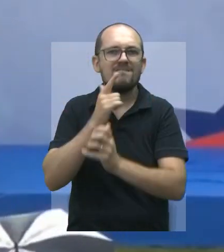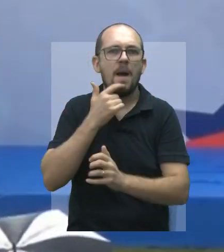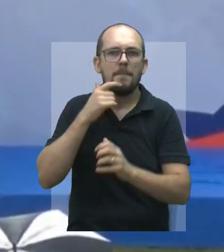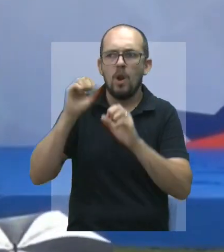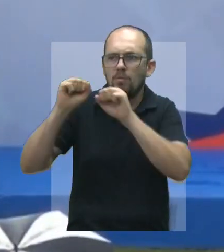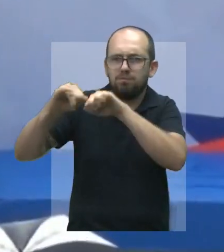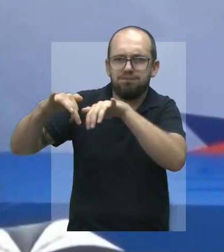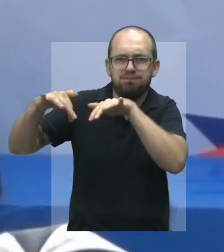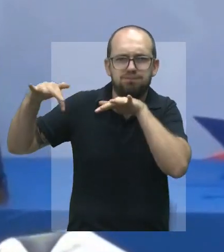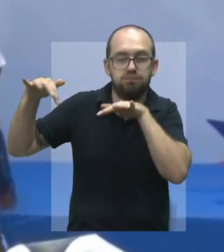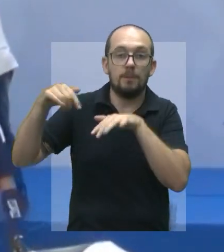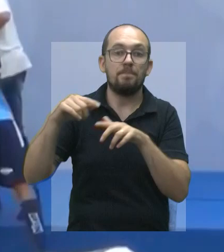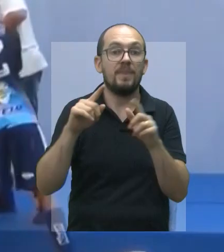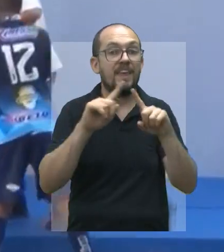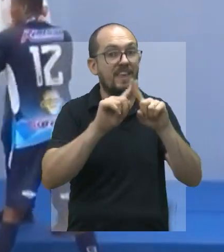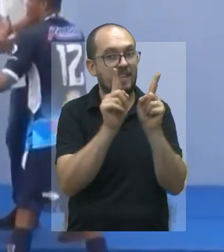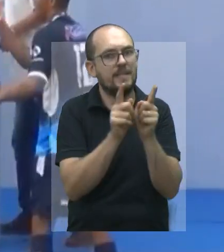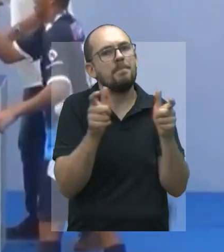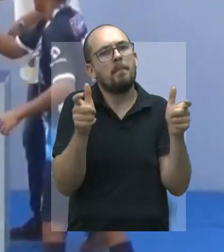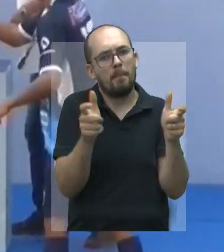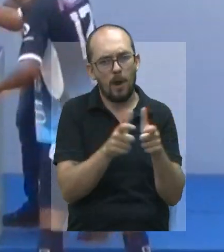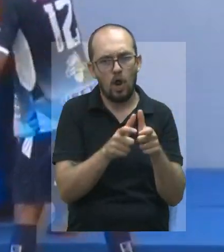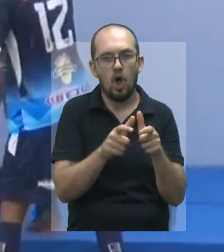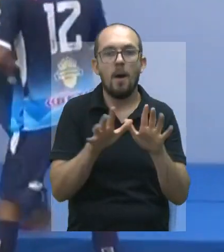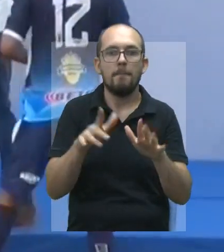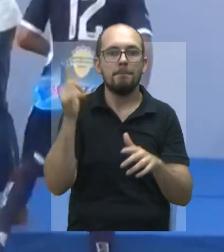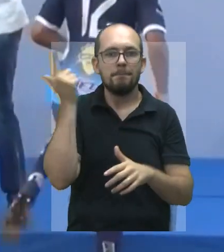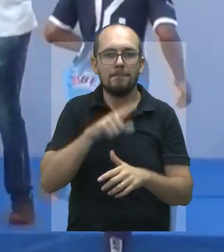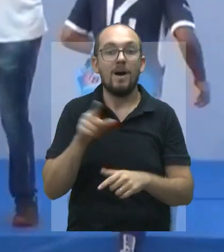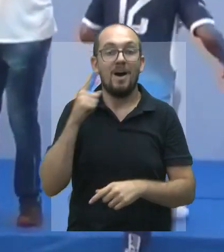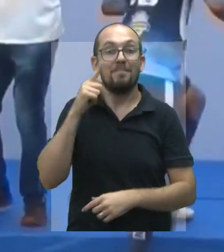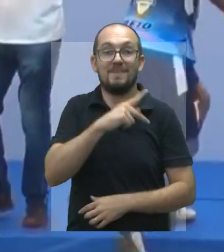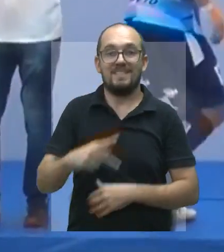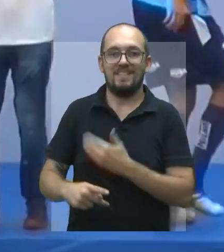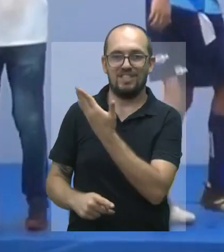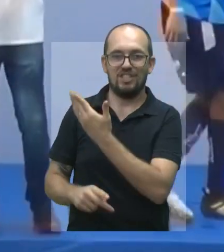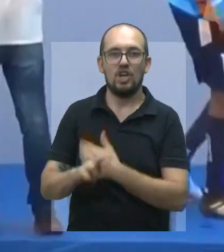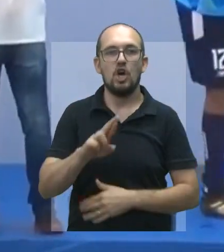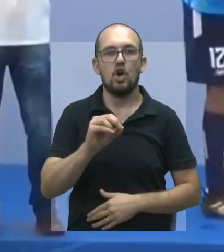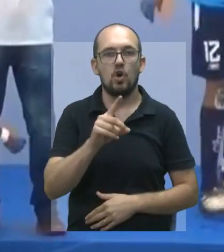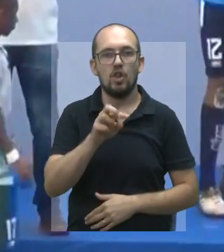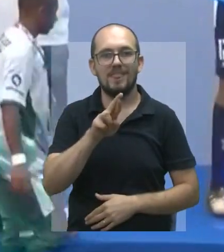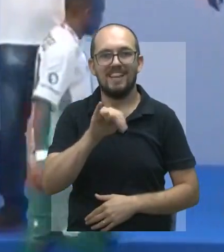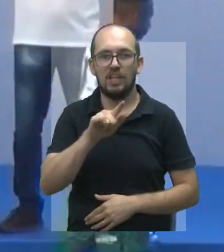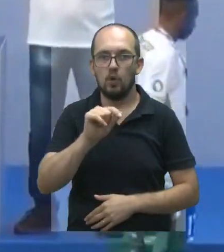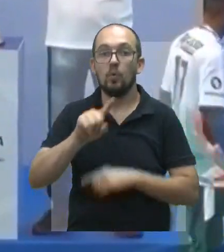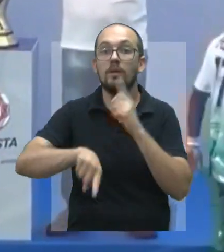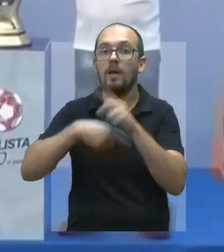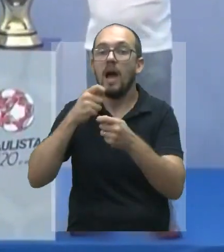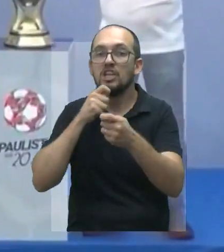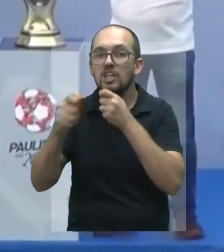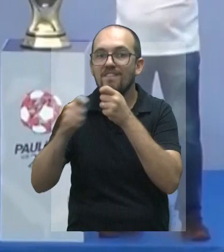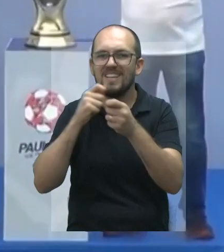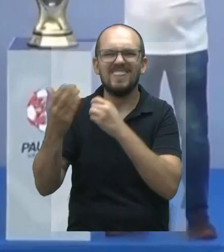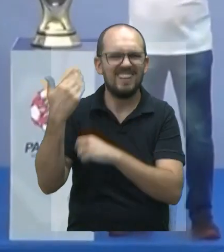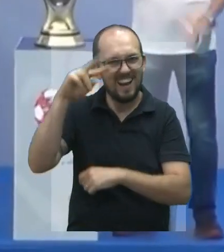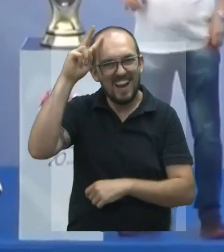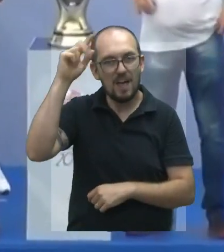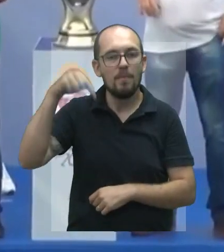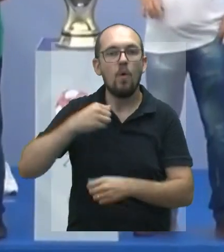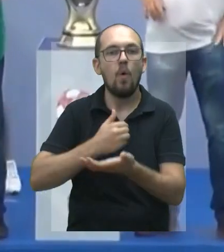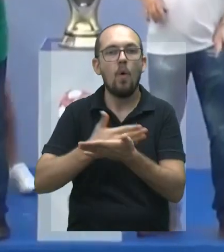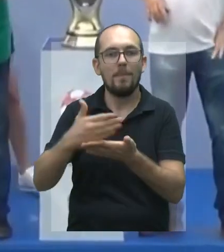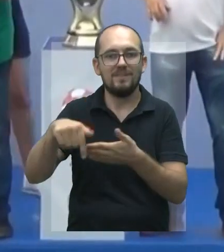aí também pôde acompanhar essa premiação. Aí o nosso presidente Rodrigo Paulino, que nos concedeu uma entrevista no começo do ano, contando